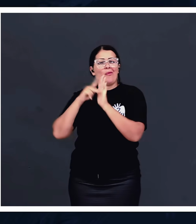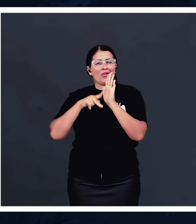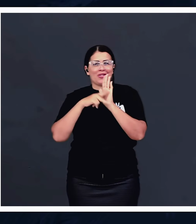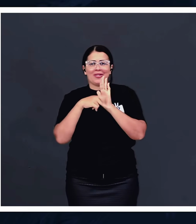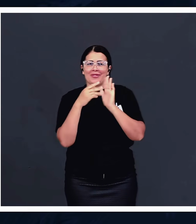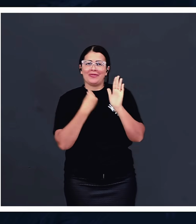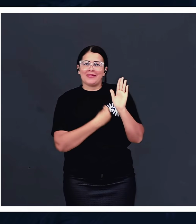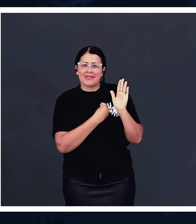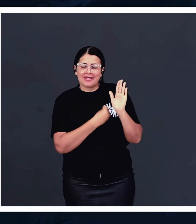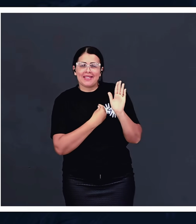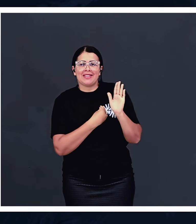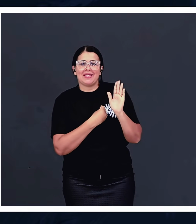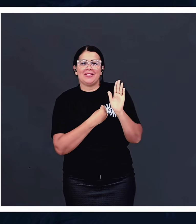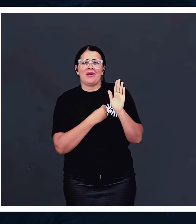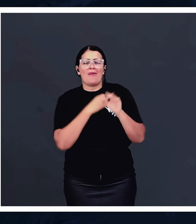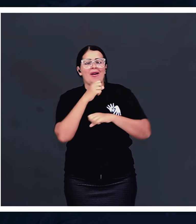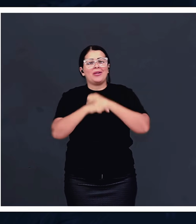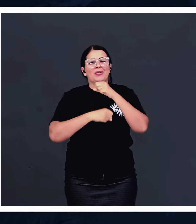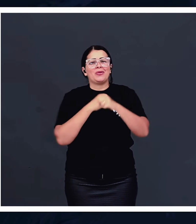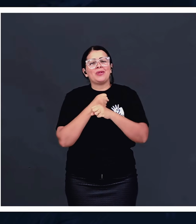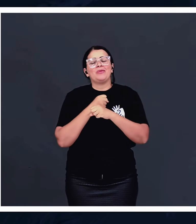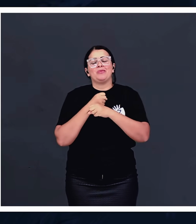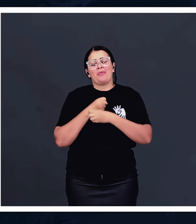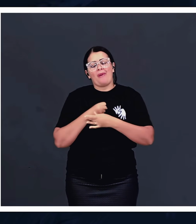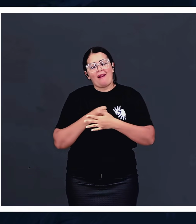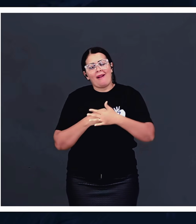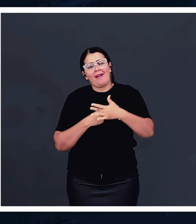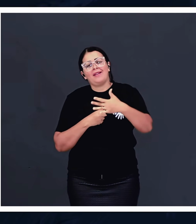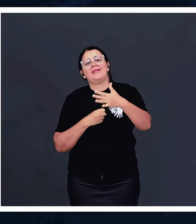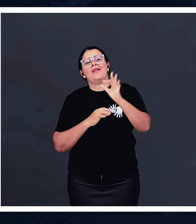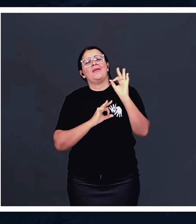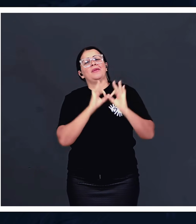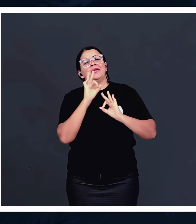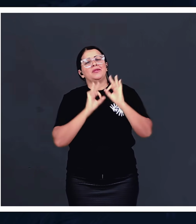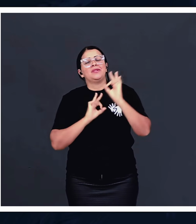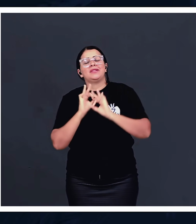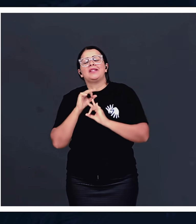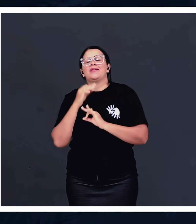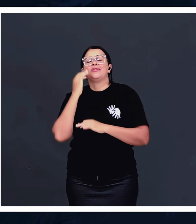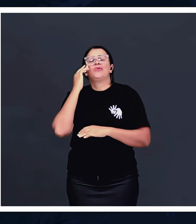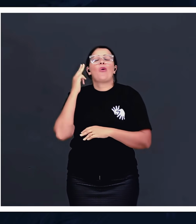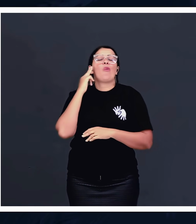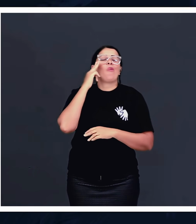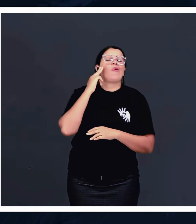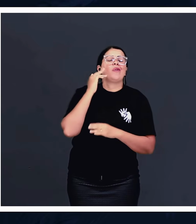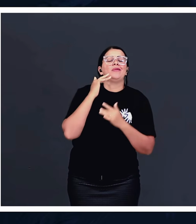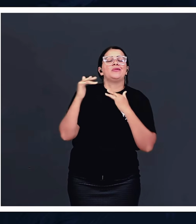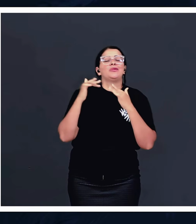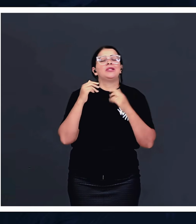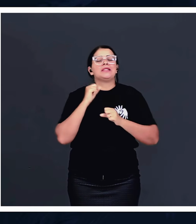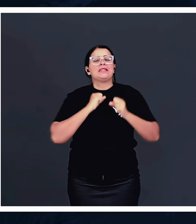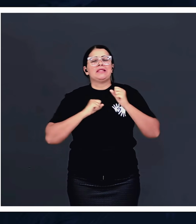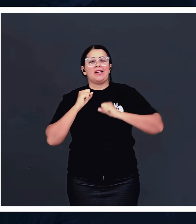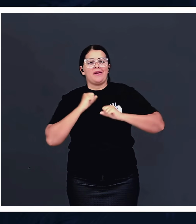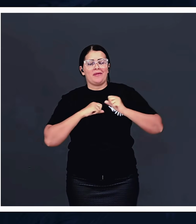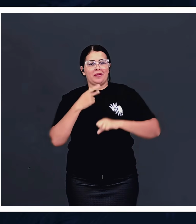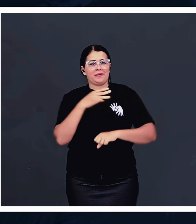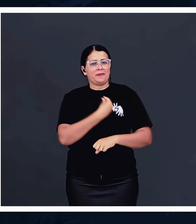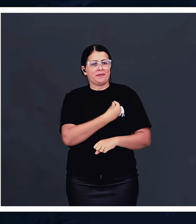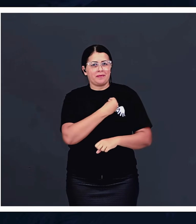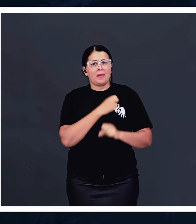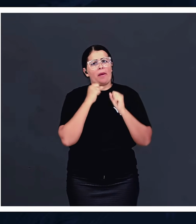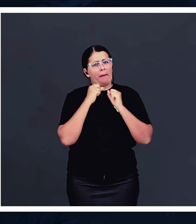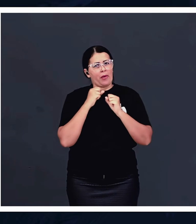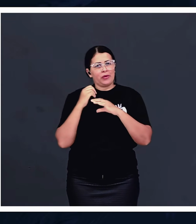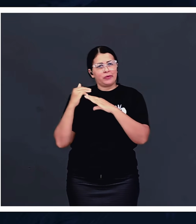né? Você, durante o ano, você fez o seu projeto, preparando aquilo que você sonha, as expectativas para a sua vida,